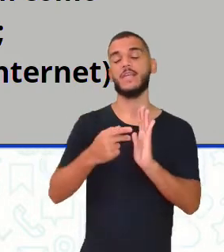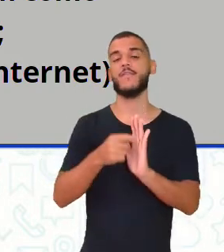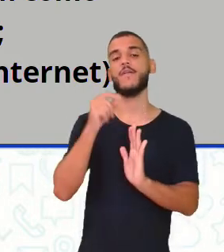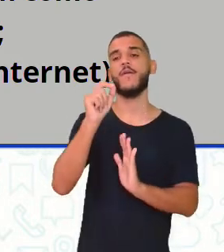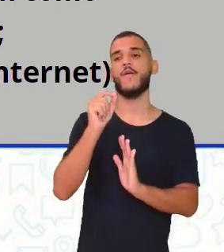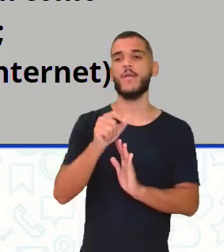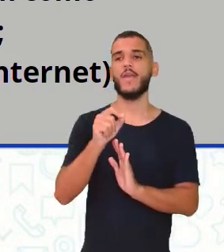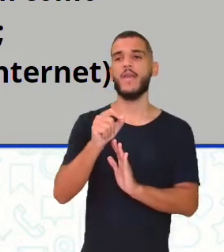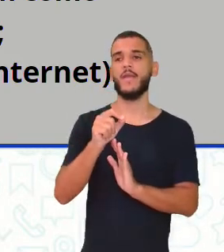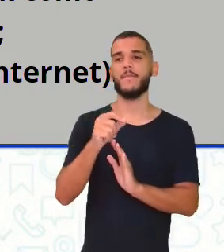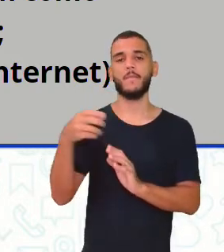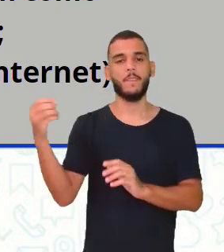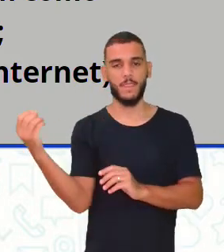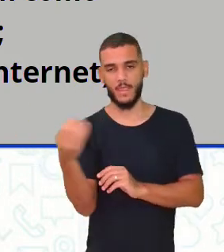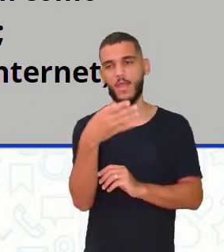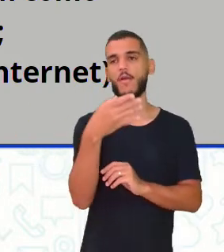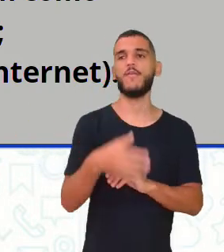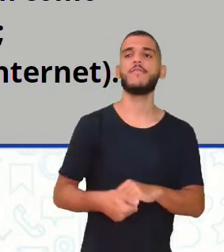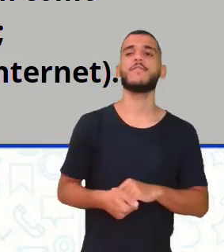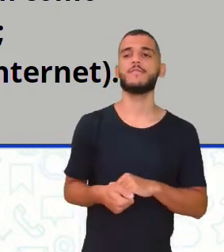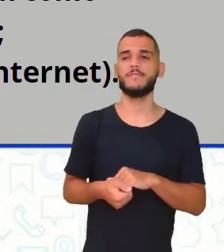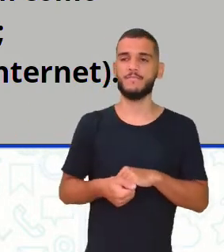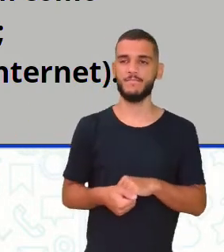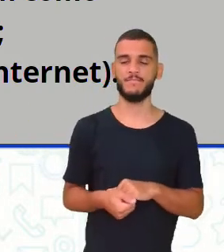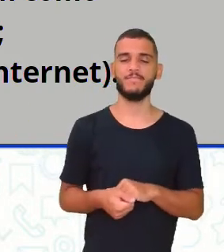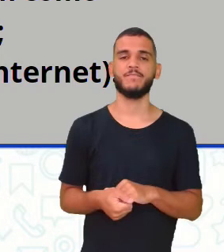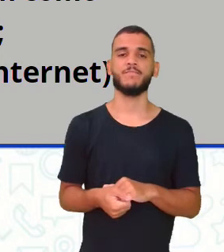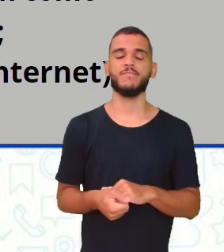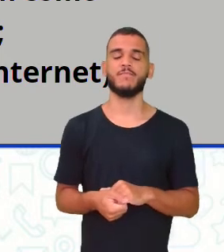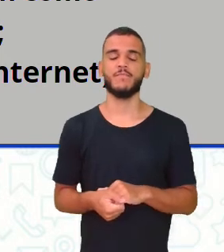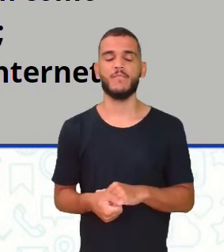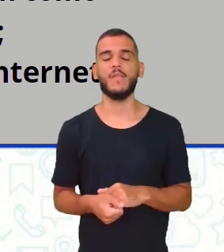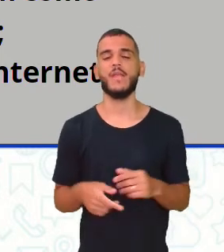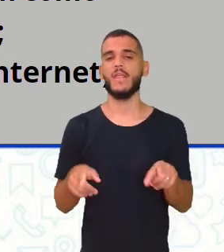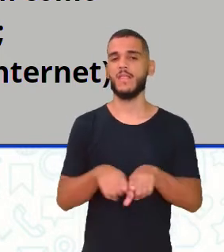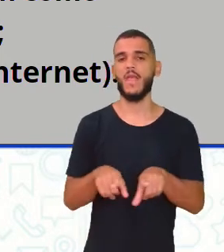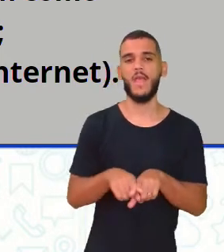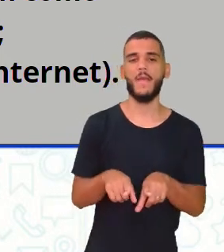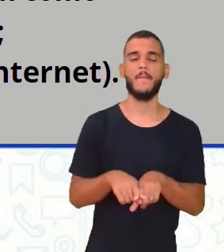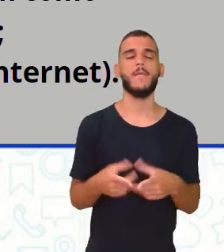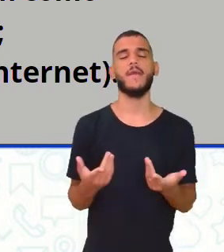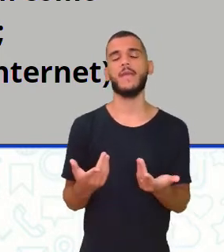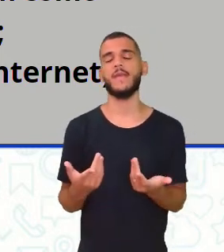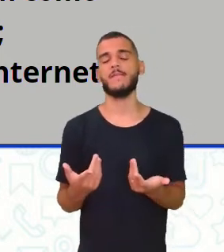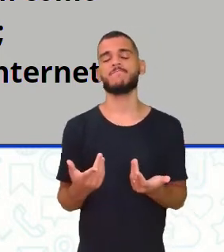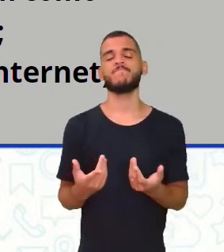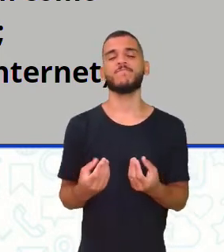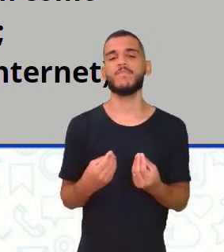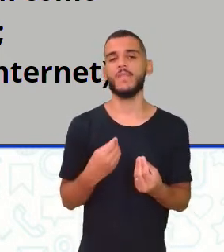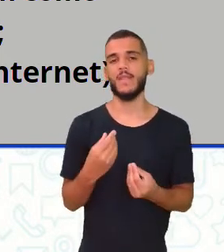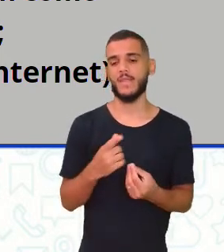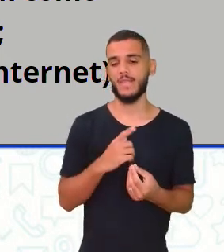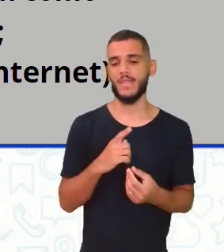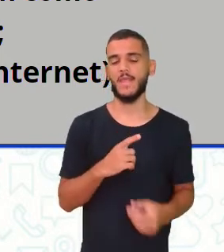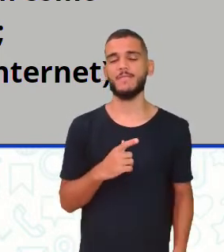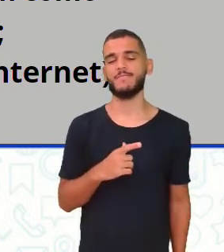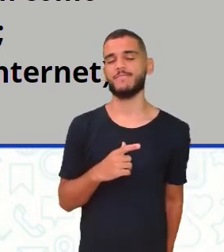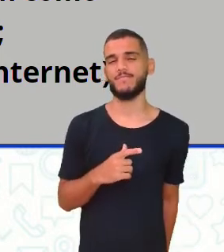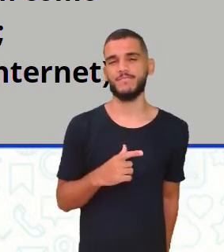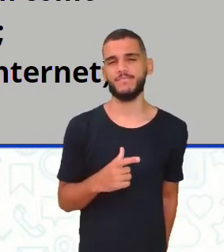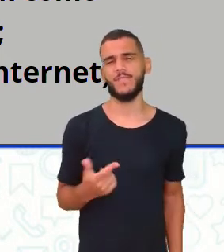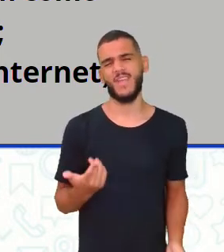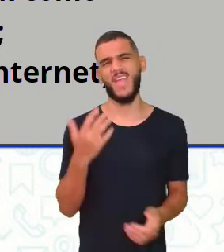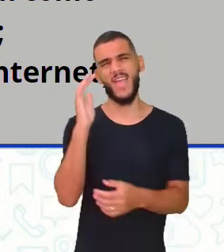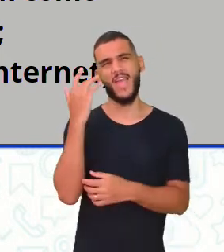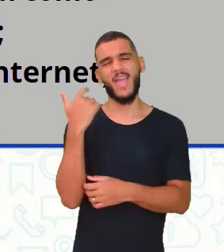computador. Escutamos isso o tempo todo, né? Atualiza aí, não é? Ele vai fluir melhor, não é, professora Camille? Será que a gente passa